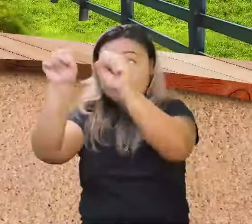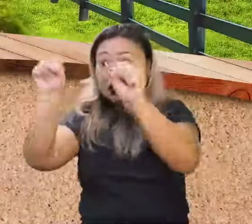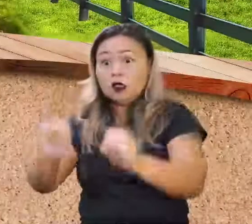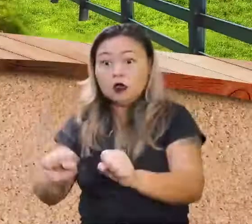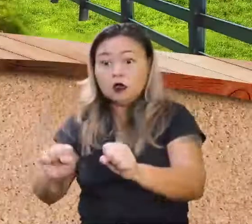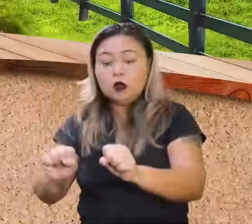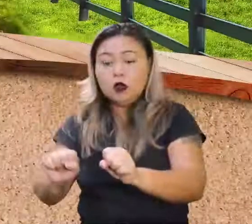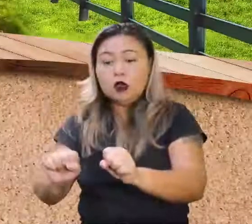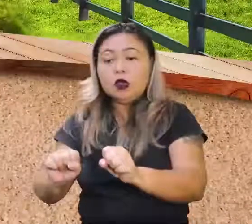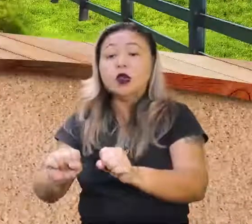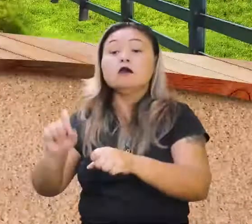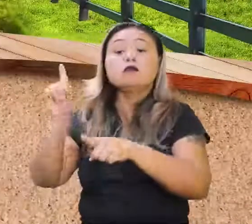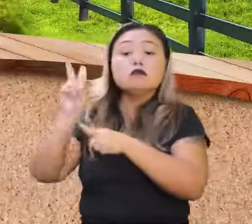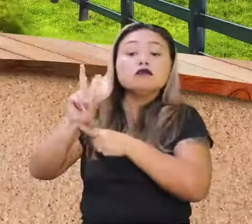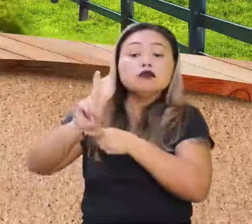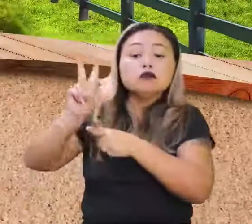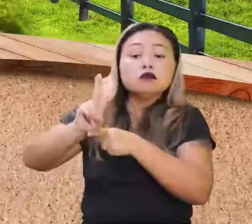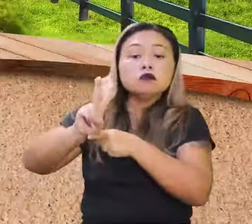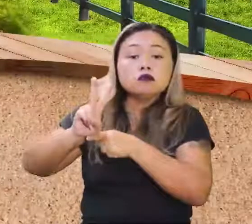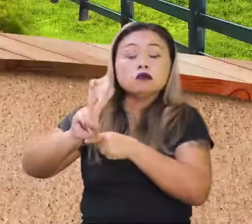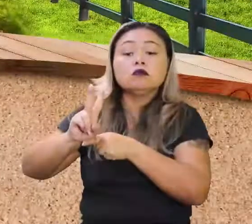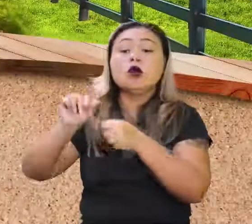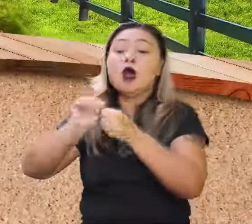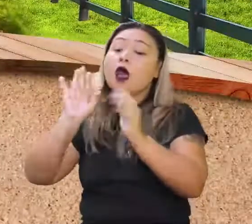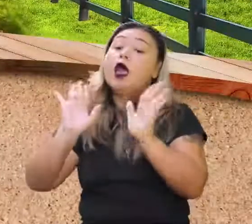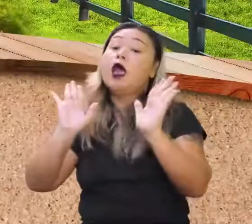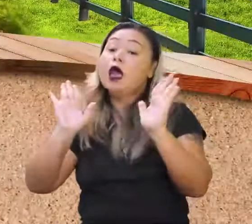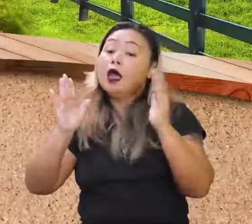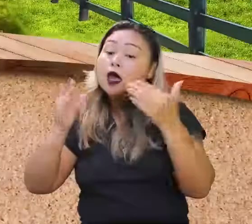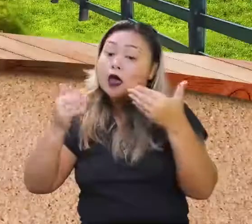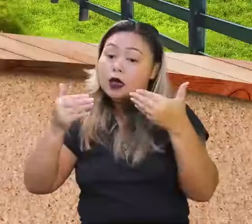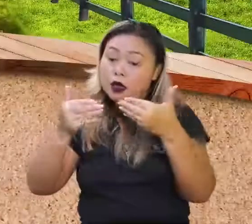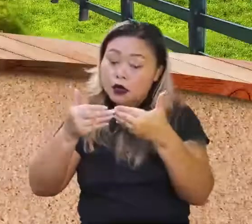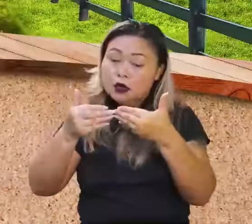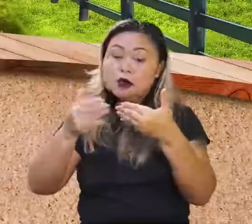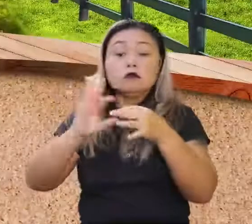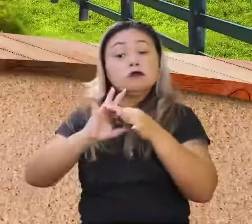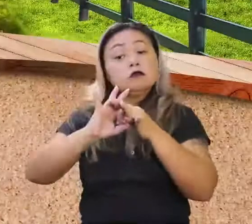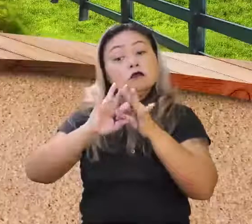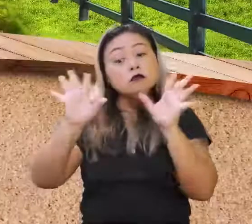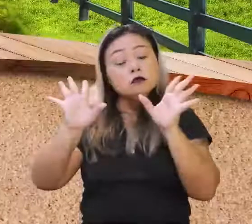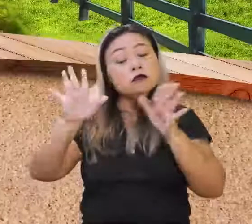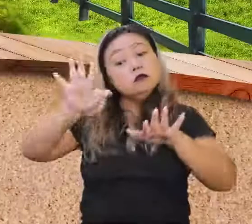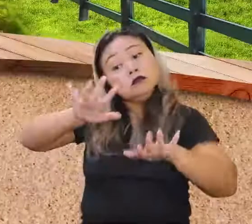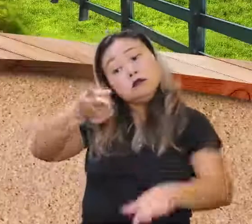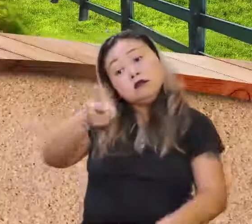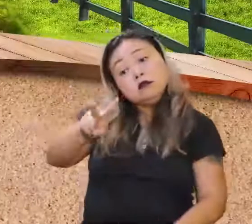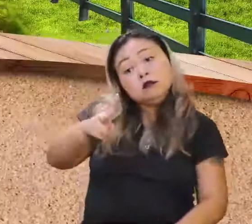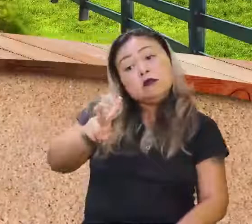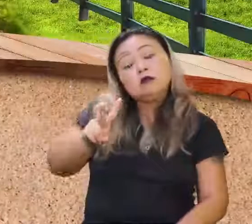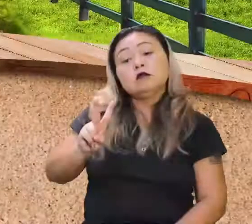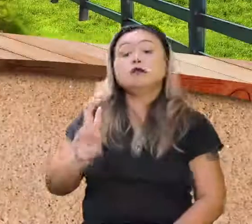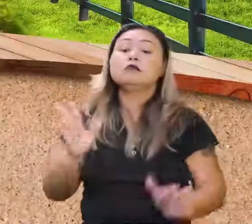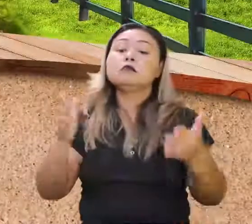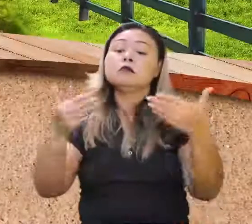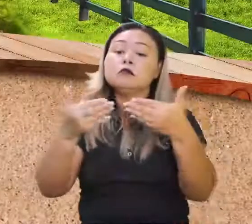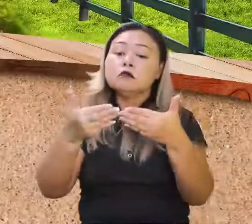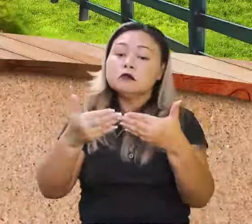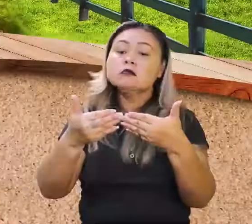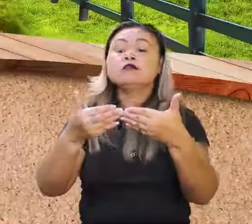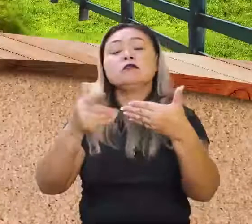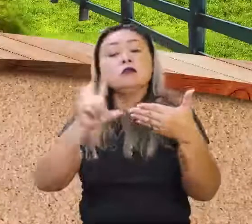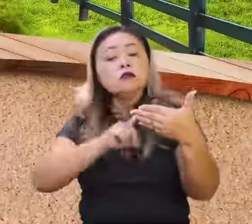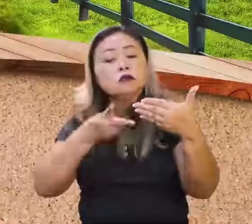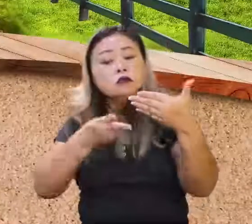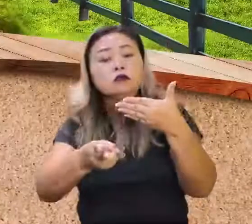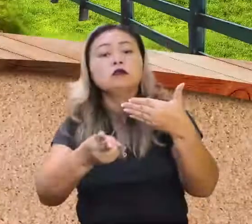sistema de criação, é o intensivo, semi-intensivo ou extensivo. Intensivo sempre vai